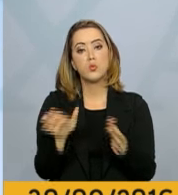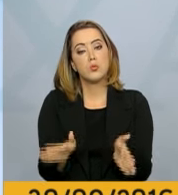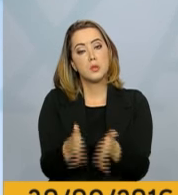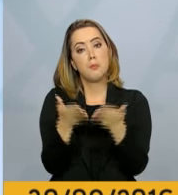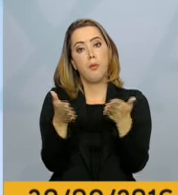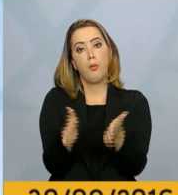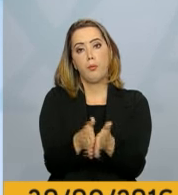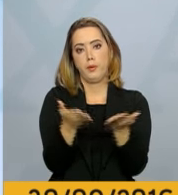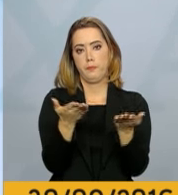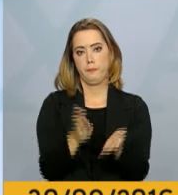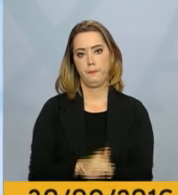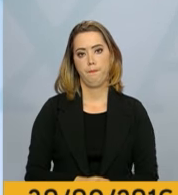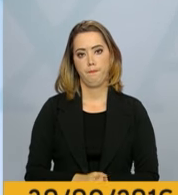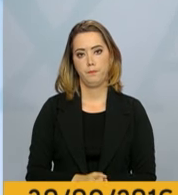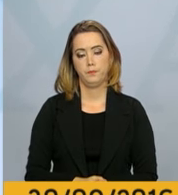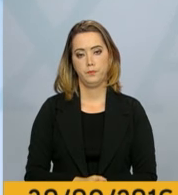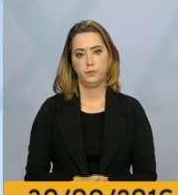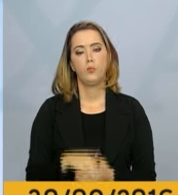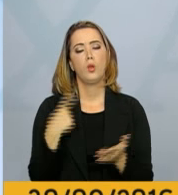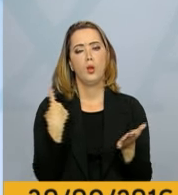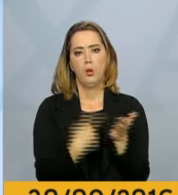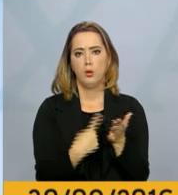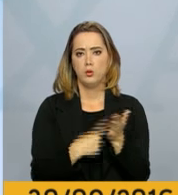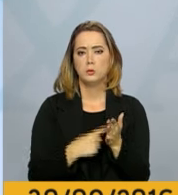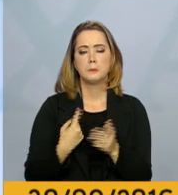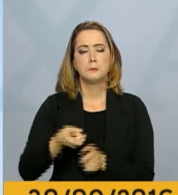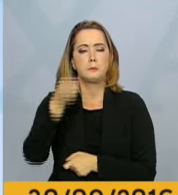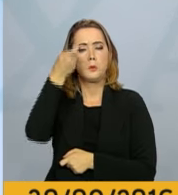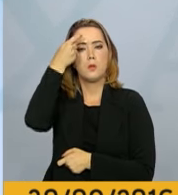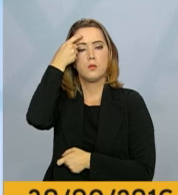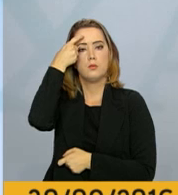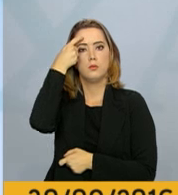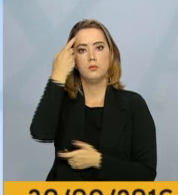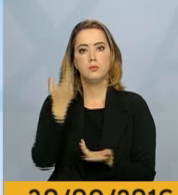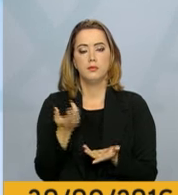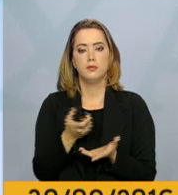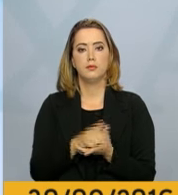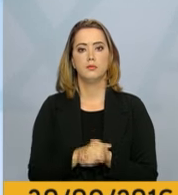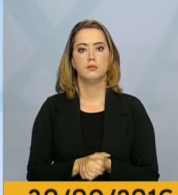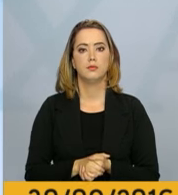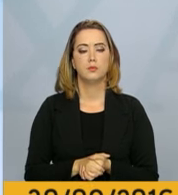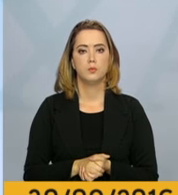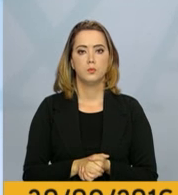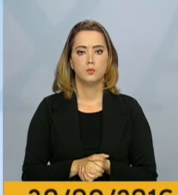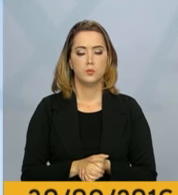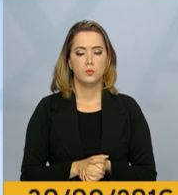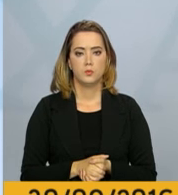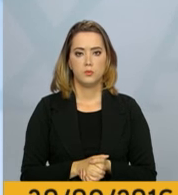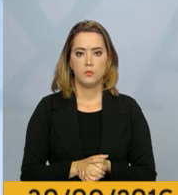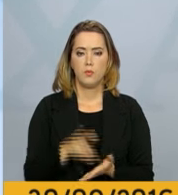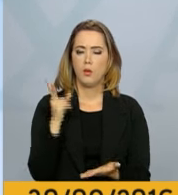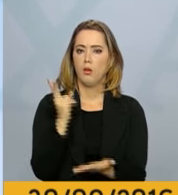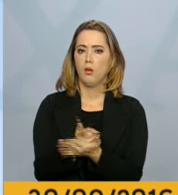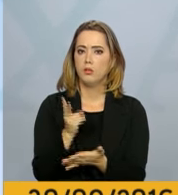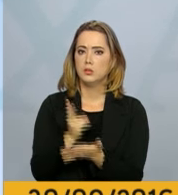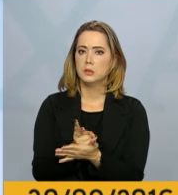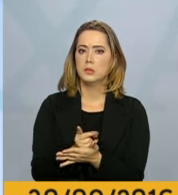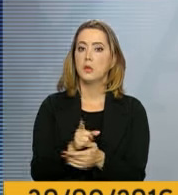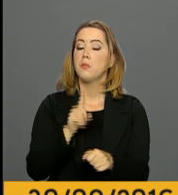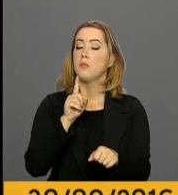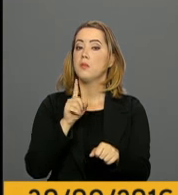Ah, foi exatamente, meus amigos, com essa consciência, né, que, mesmo no